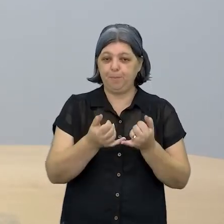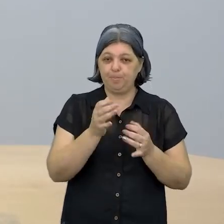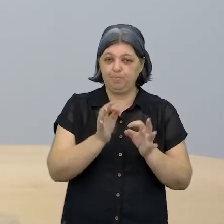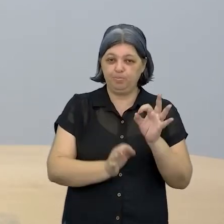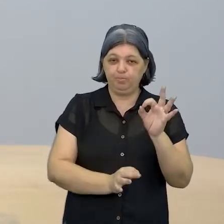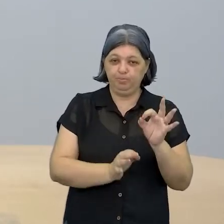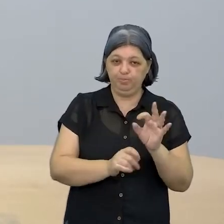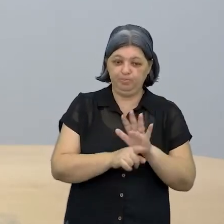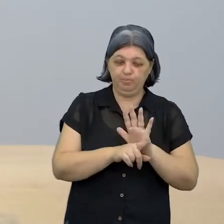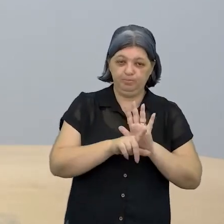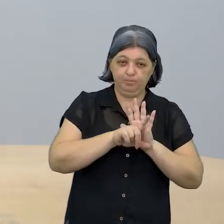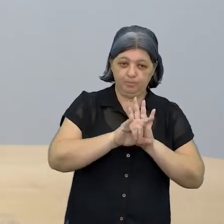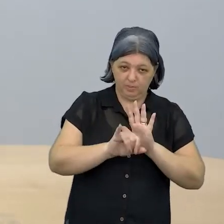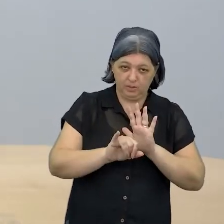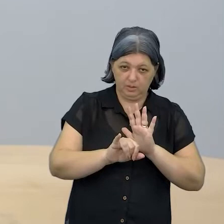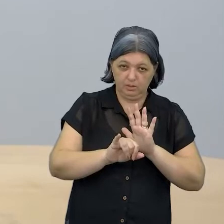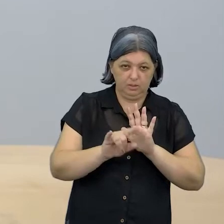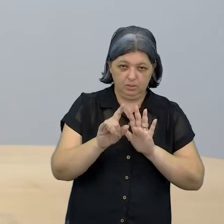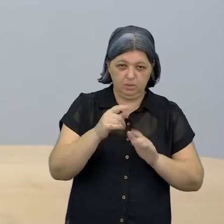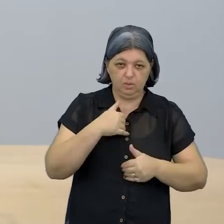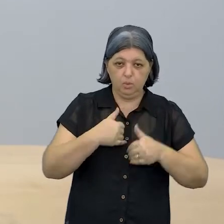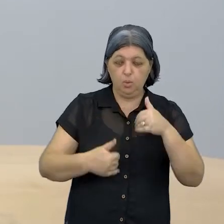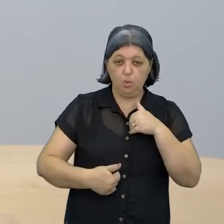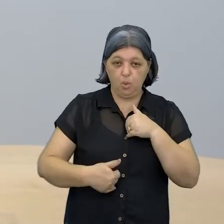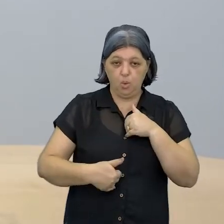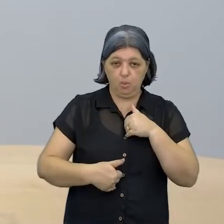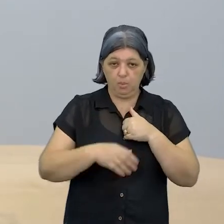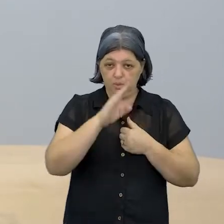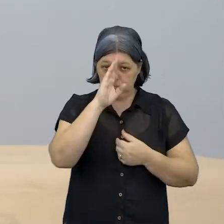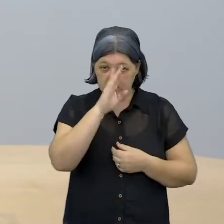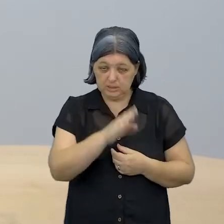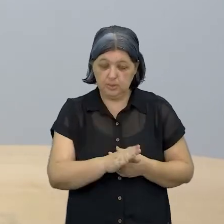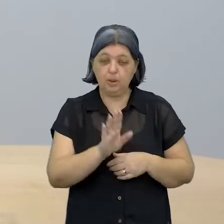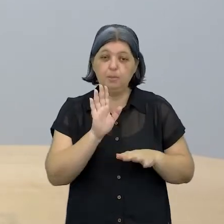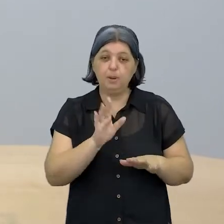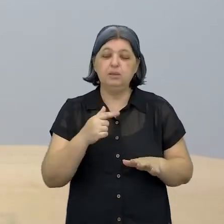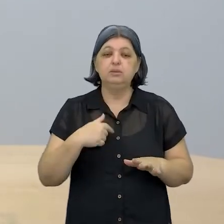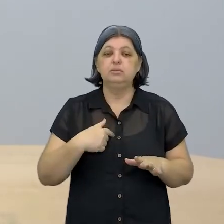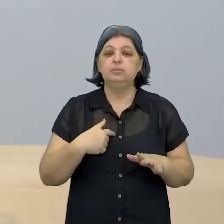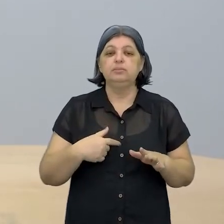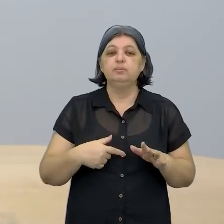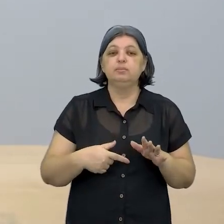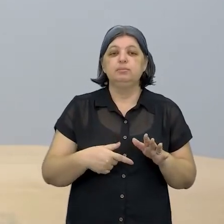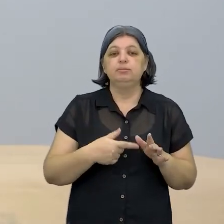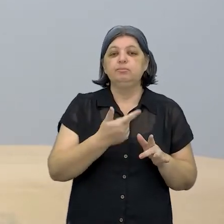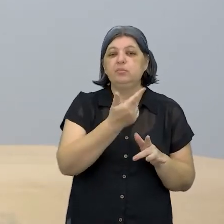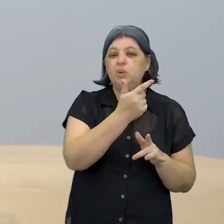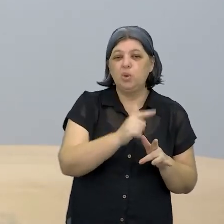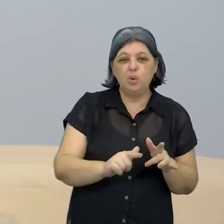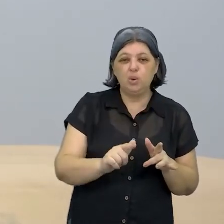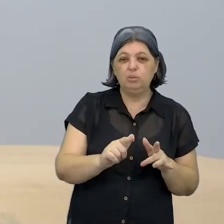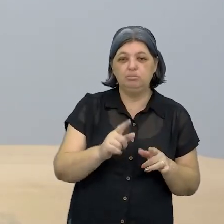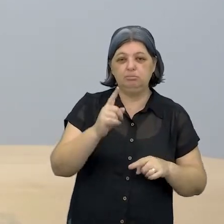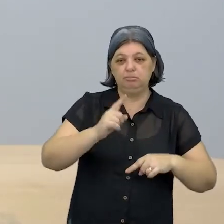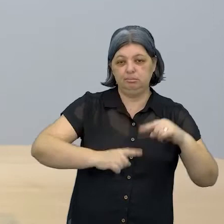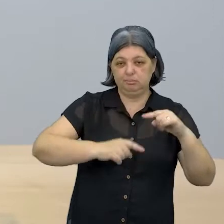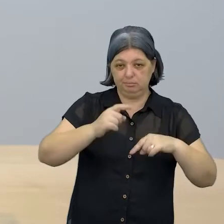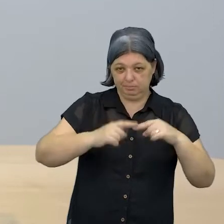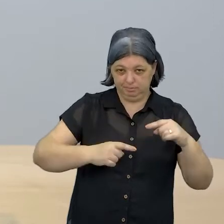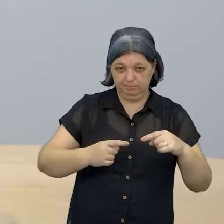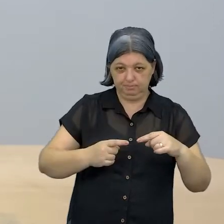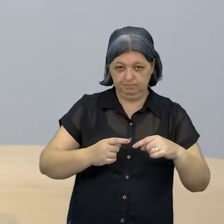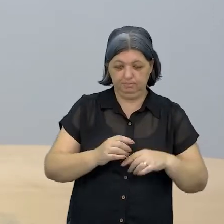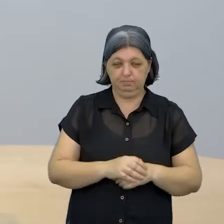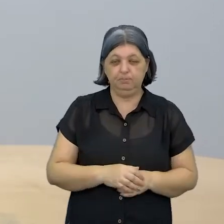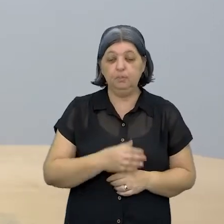penal se dirigisse não mais ao corpo do condenado, mas passasse a se dirigir a um outro objeto que